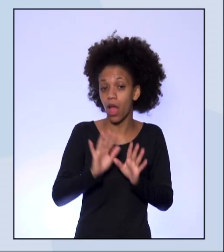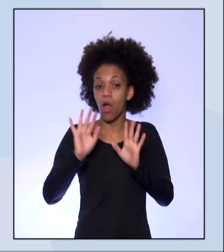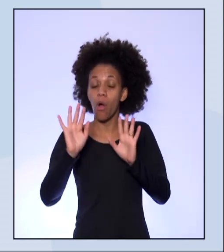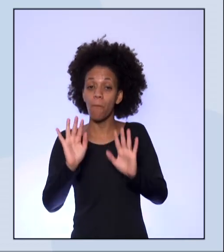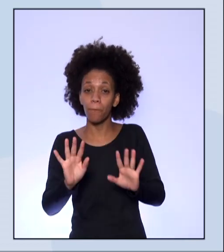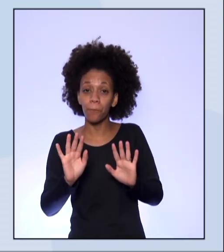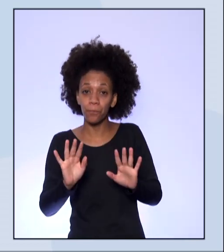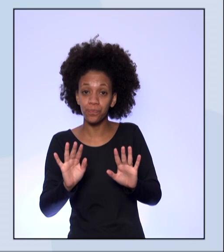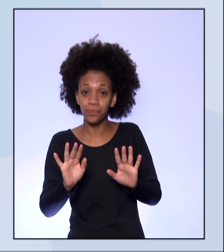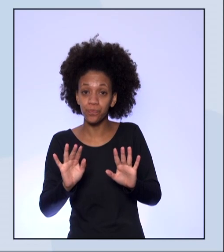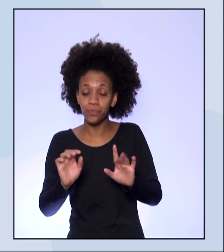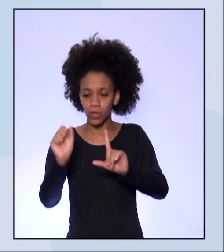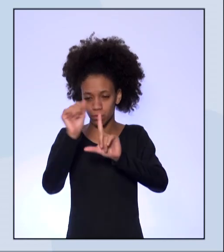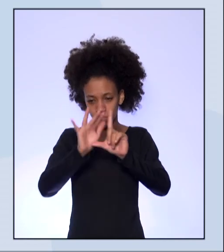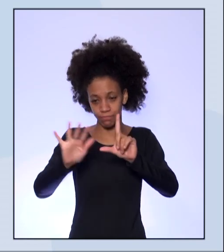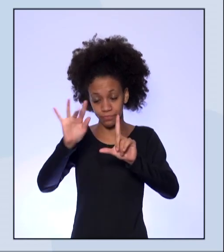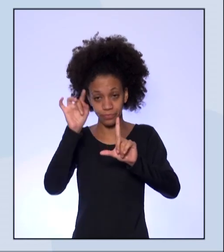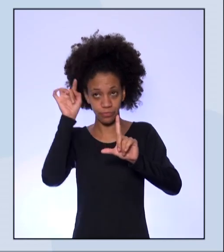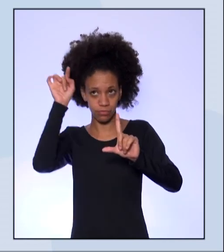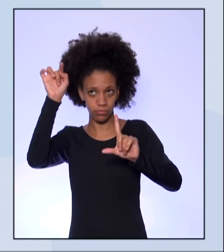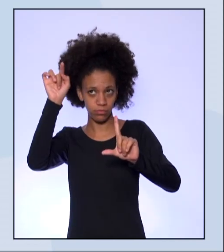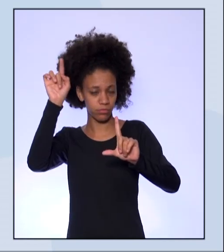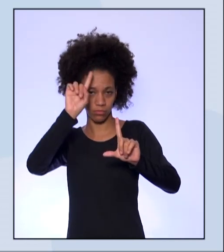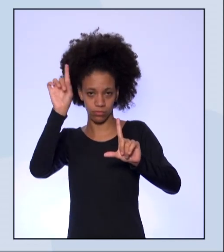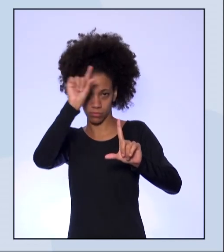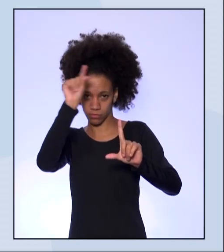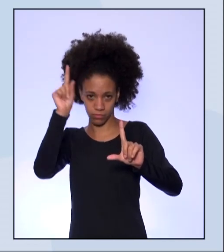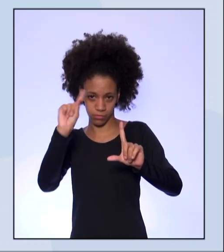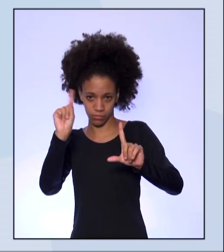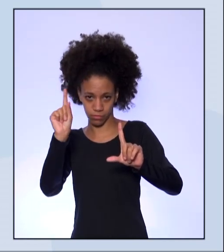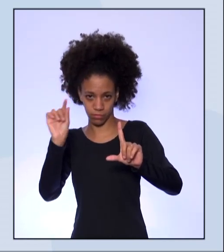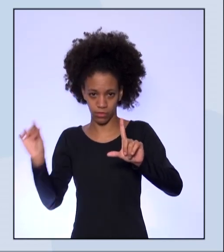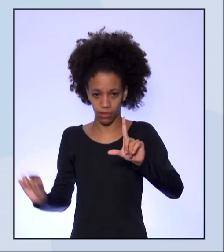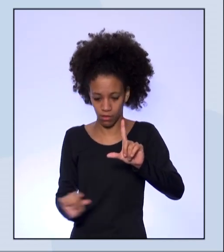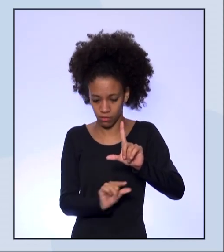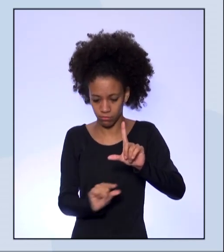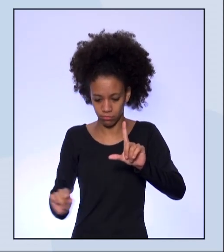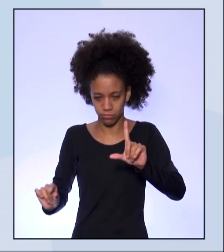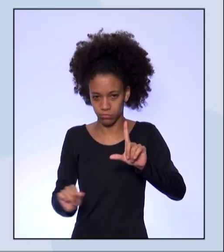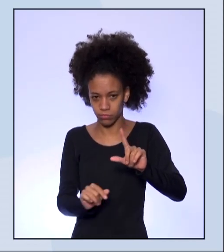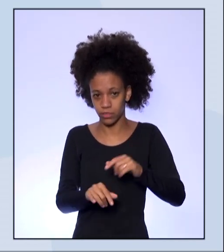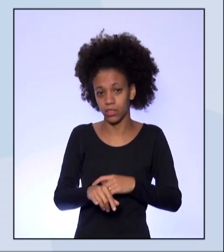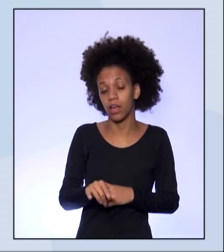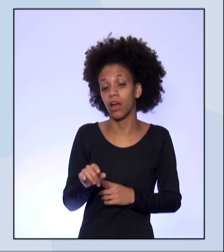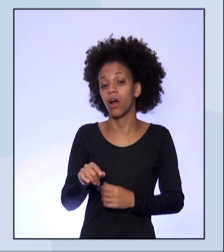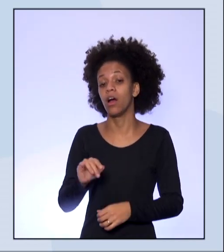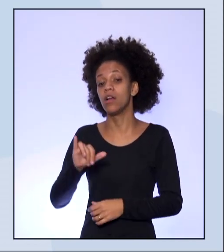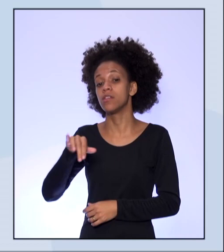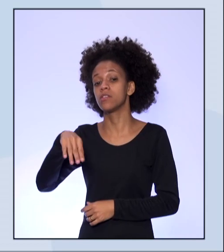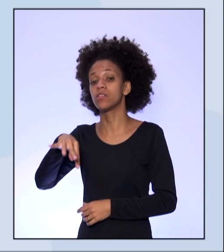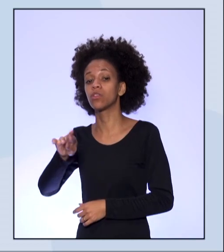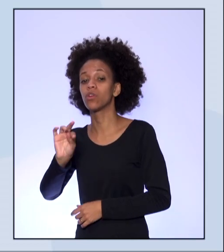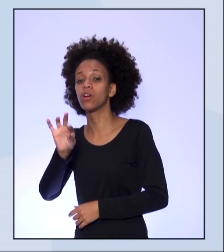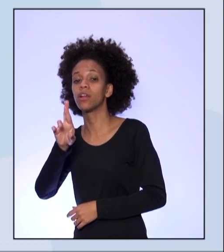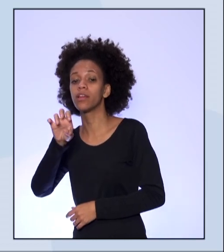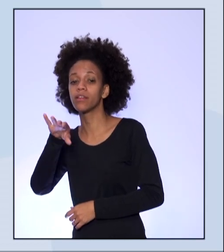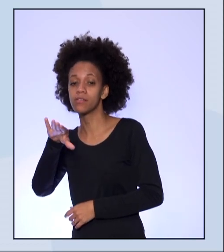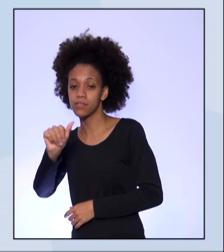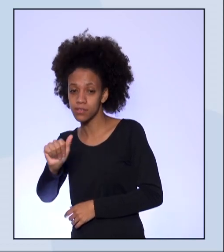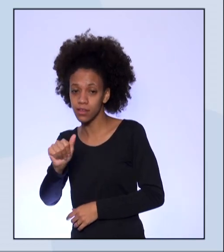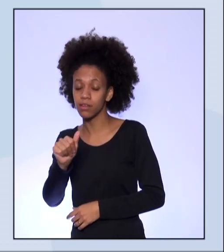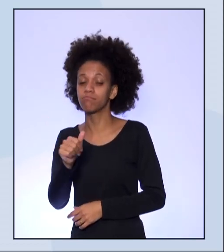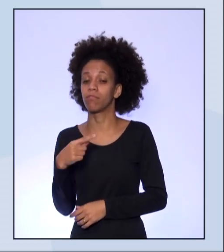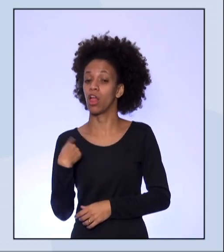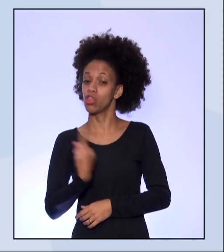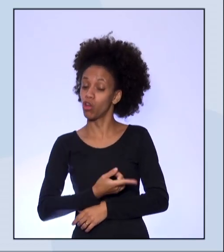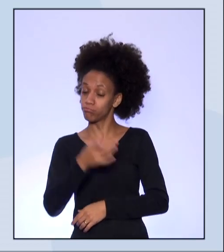gente costuma ver. O título está na parte inferior. É Intolerância Nossa de Cada